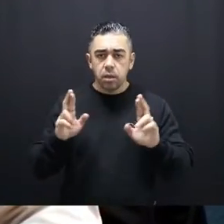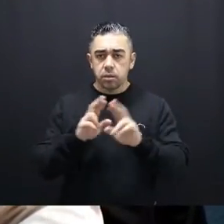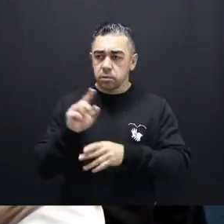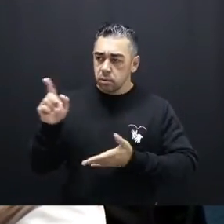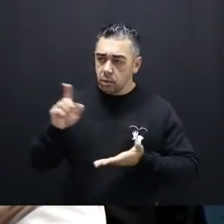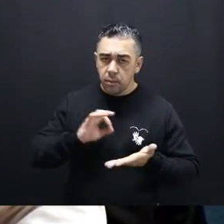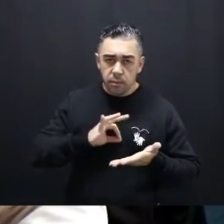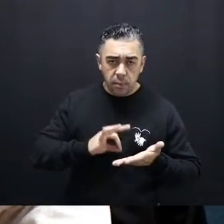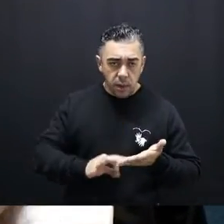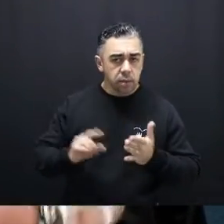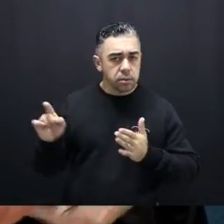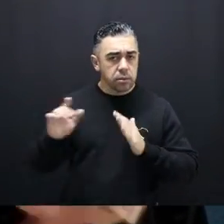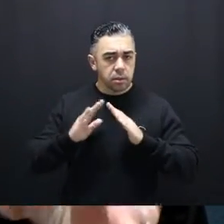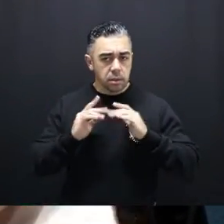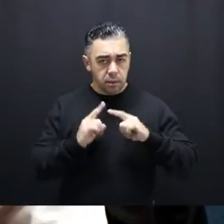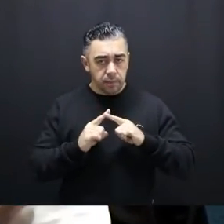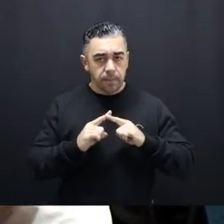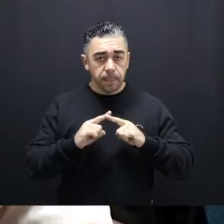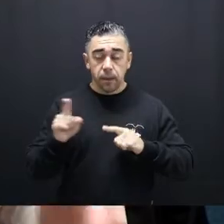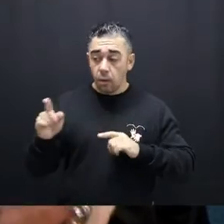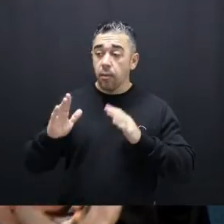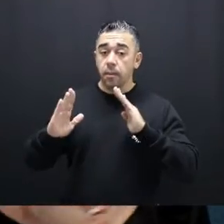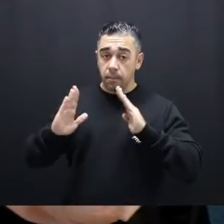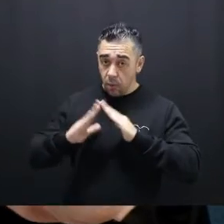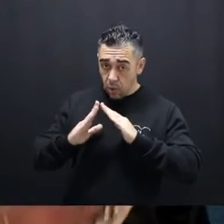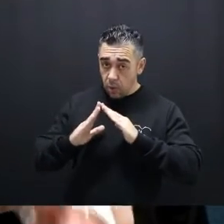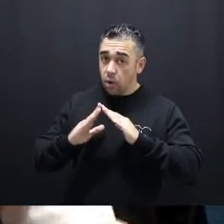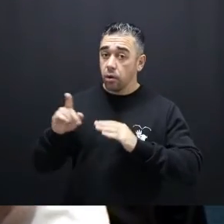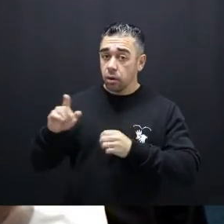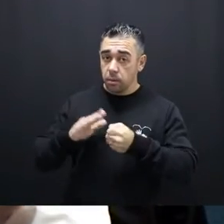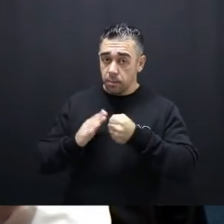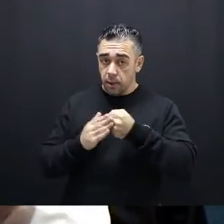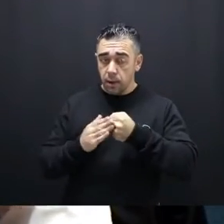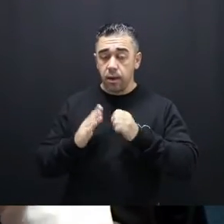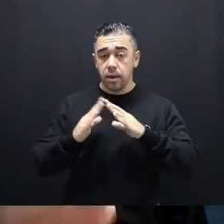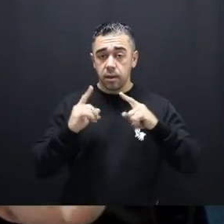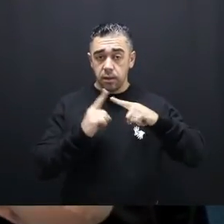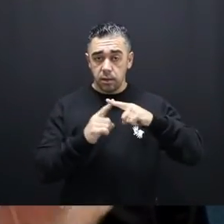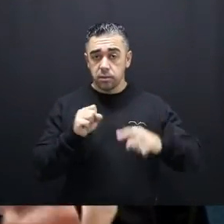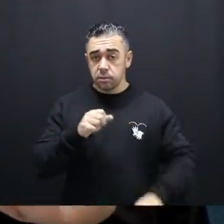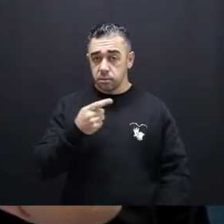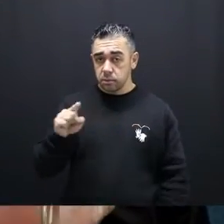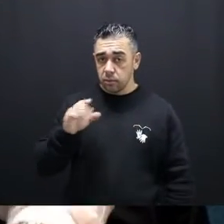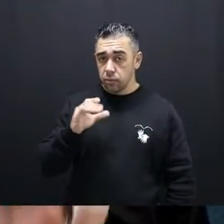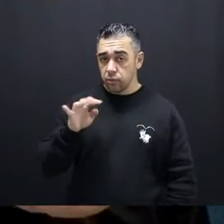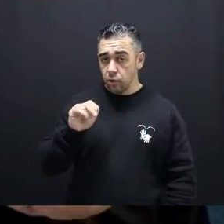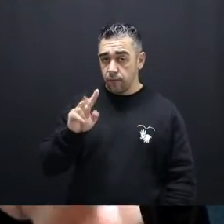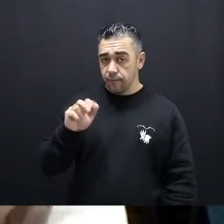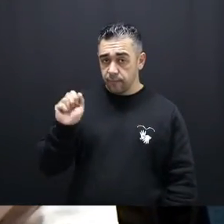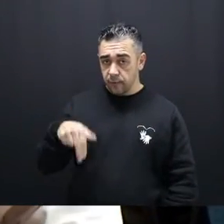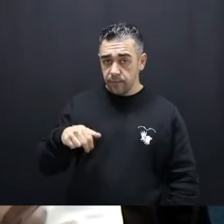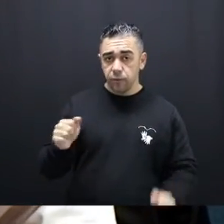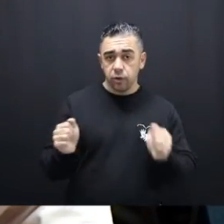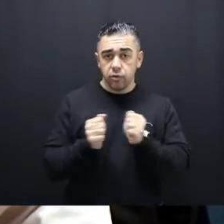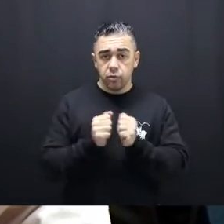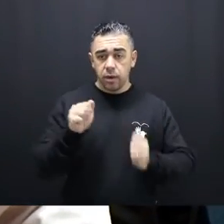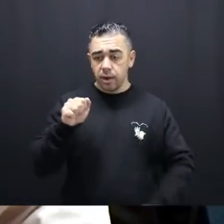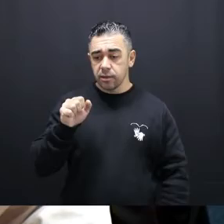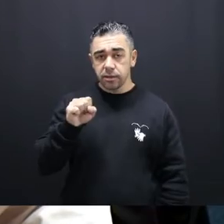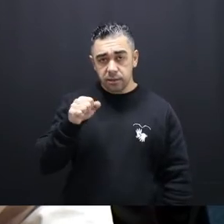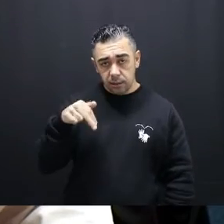padre também da igreja ali toda aquela região Inclusive a igreja São Cristóvão ela faz parte da Santa Rita Arnaldo